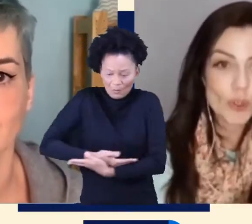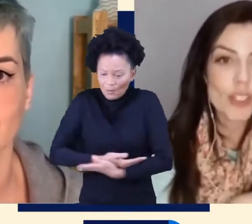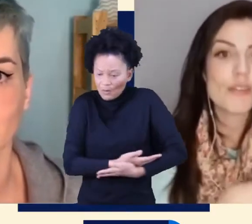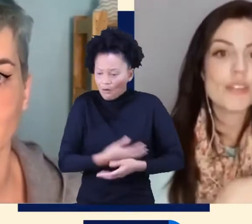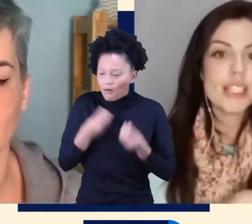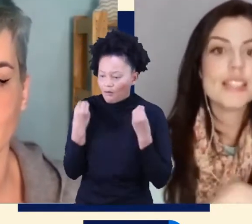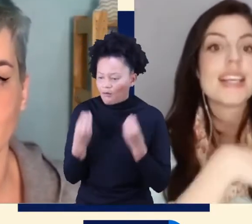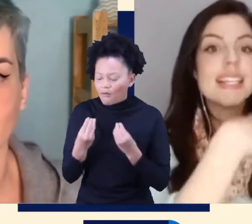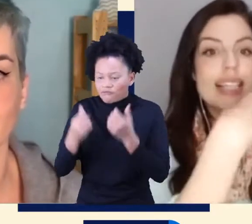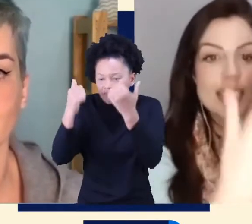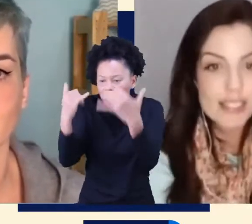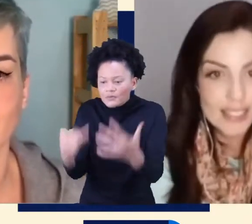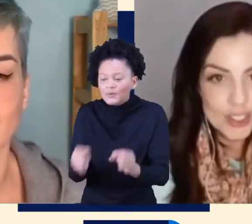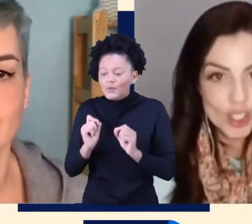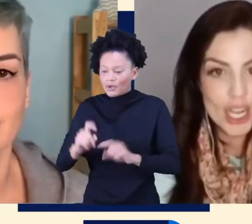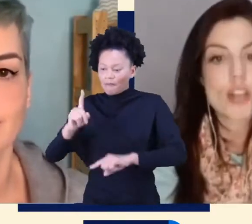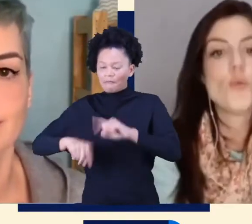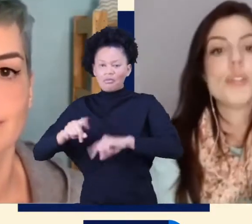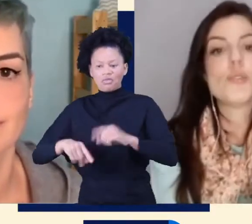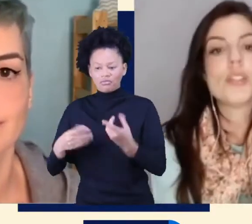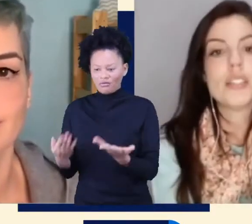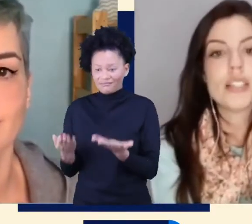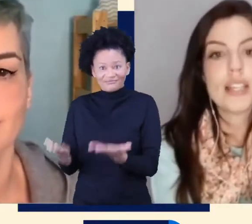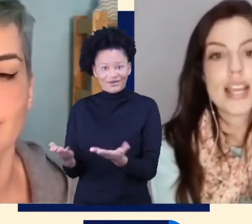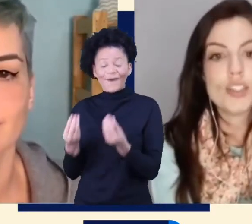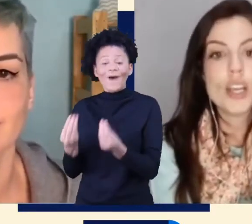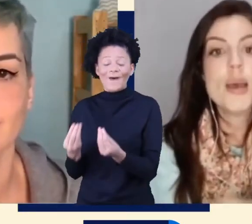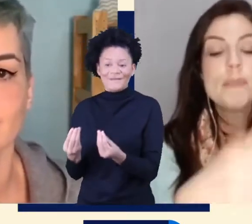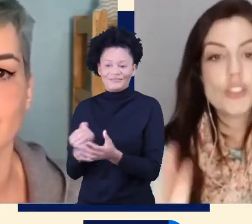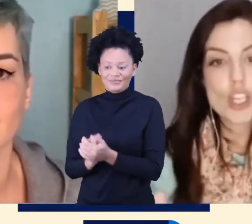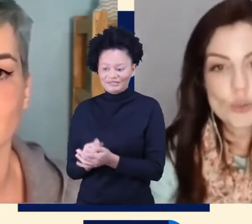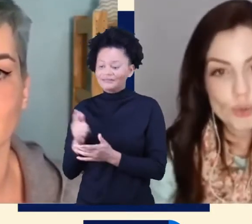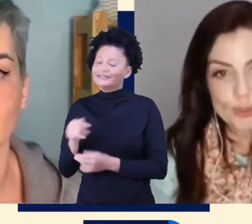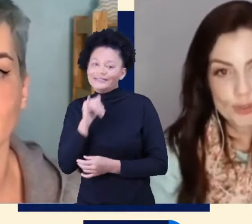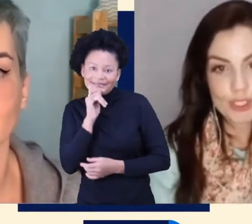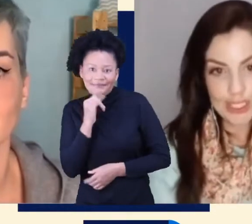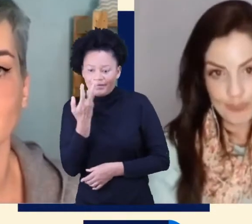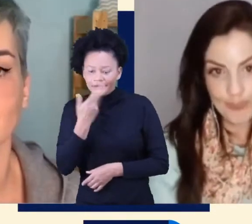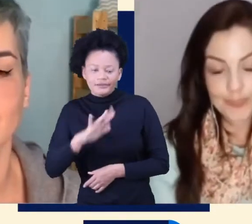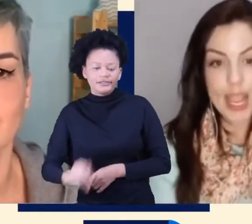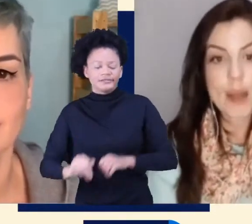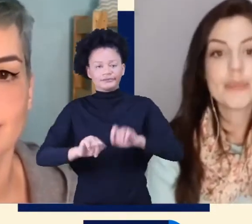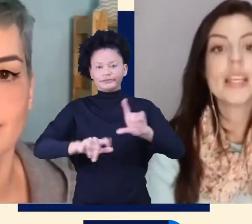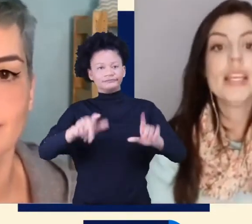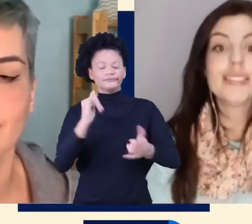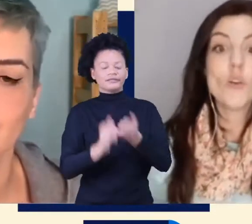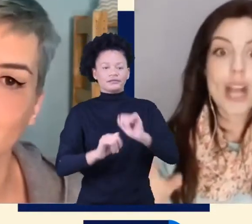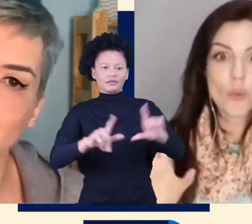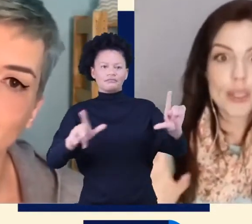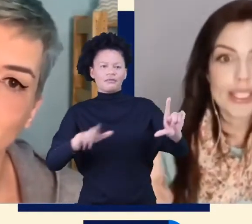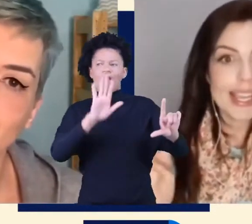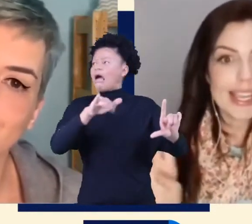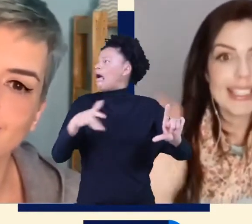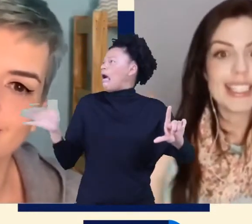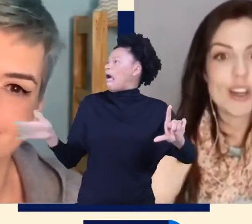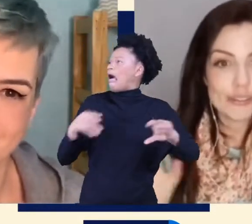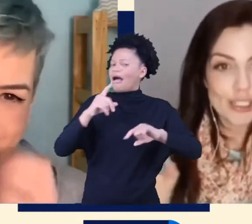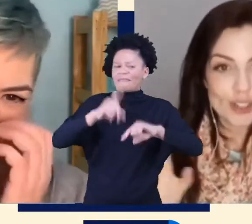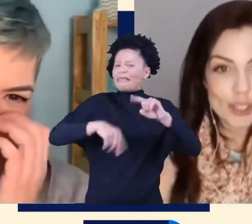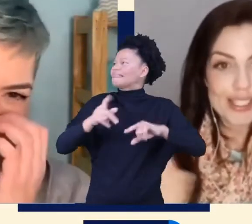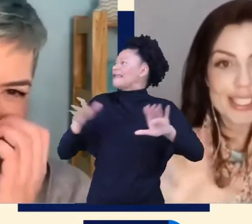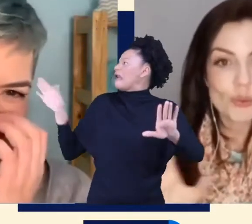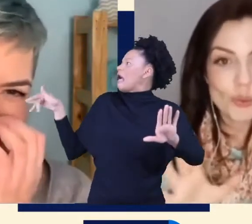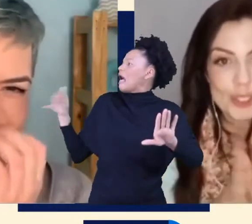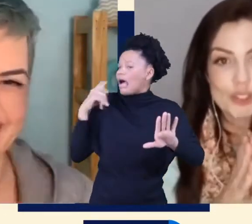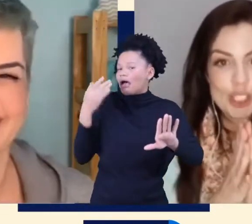que é pornografia e se a criança der de cara com isso na internet, pedir ajuda para você, tá? Então calma, que quem ainda não